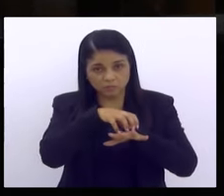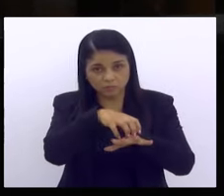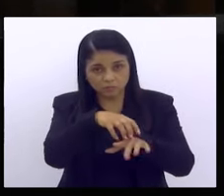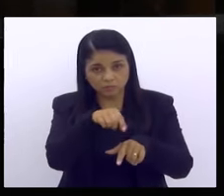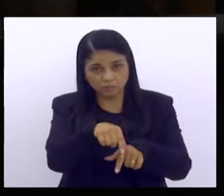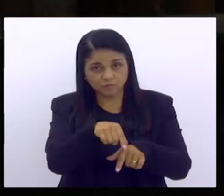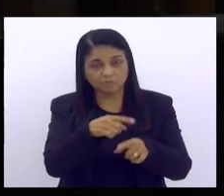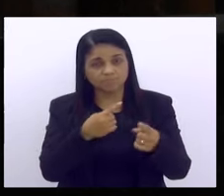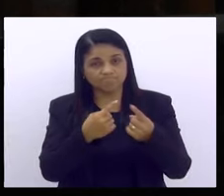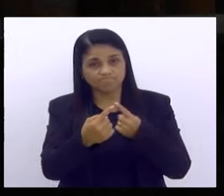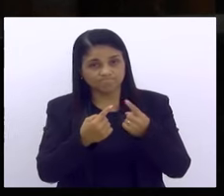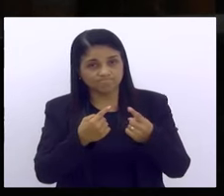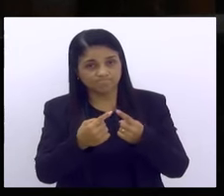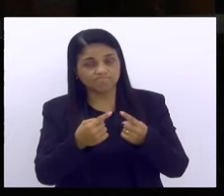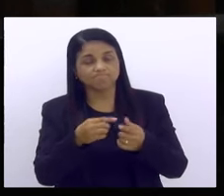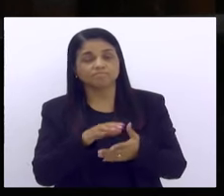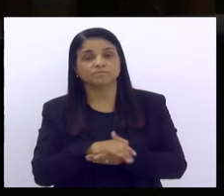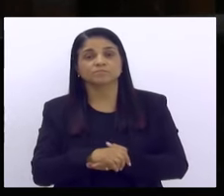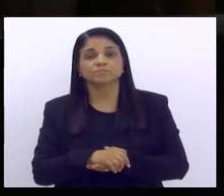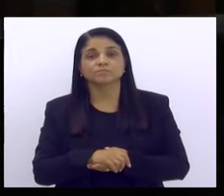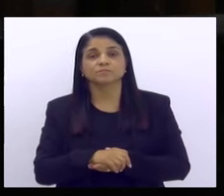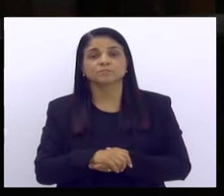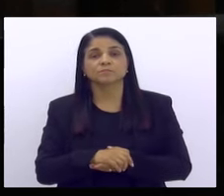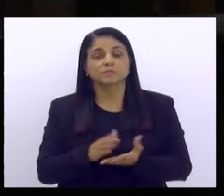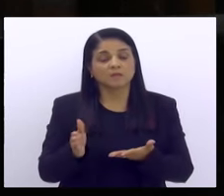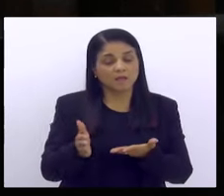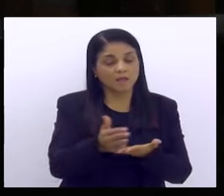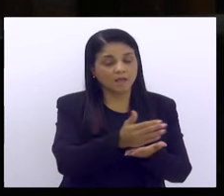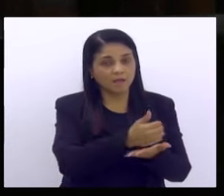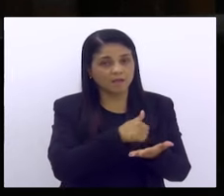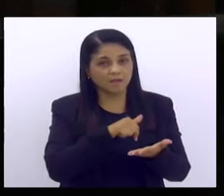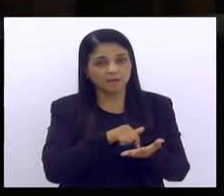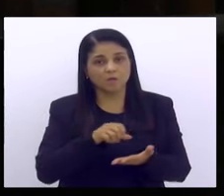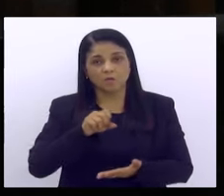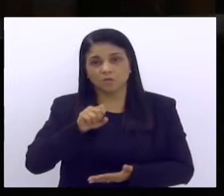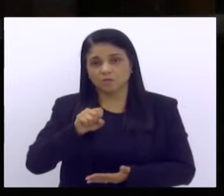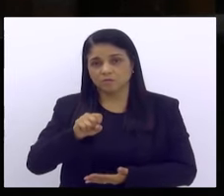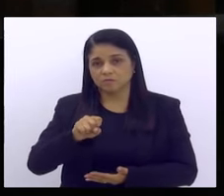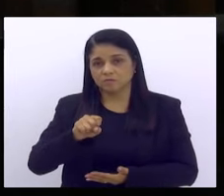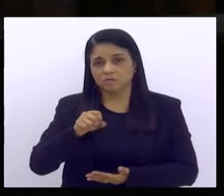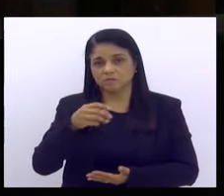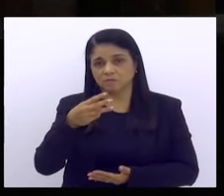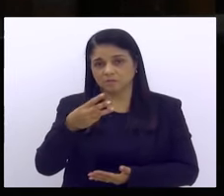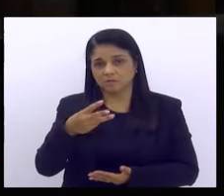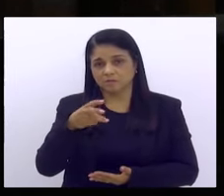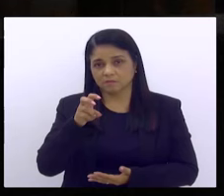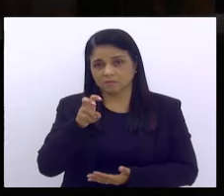e de serviço de trânsito, com uma arrecadação de